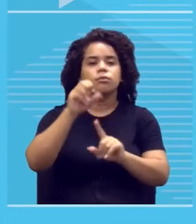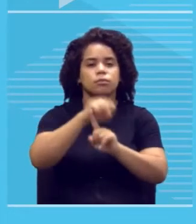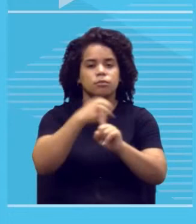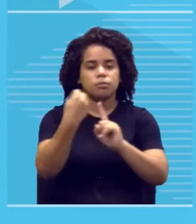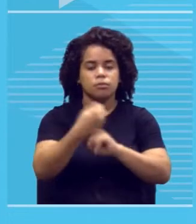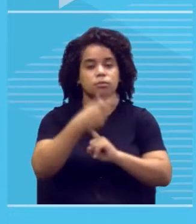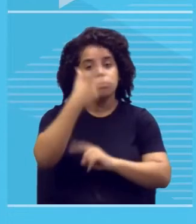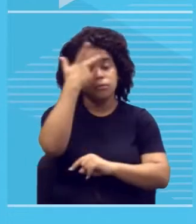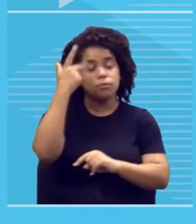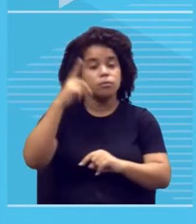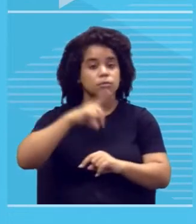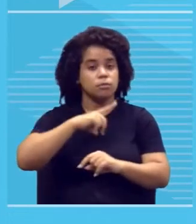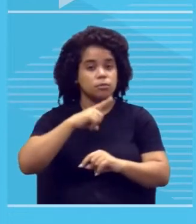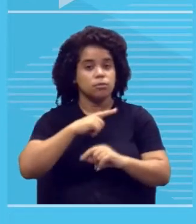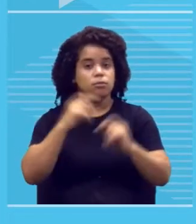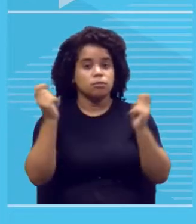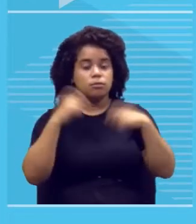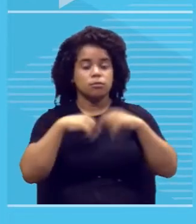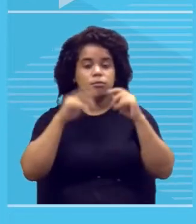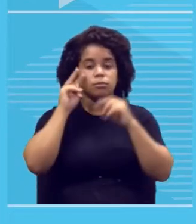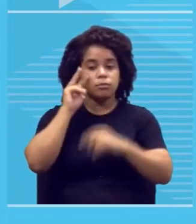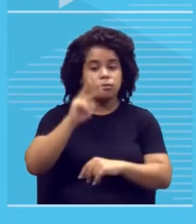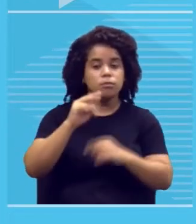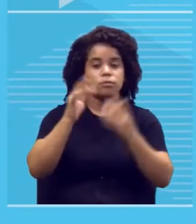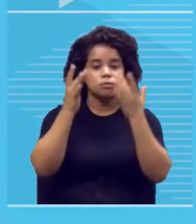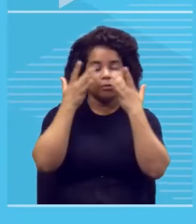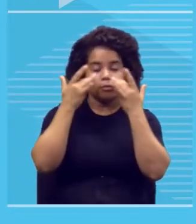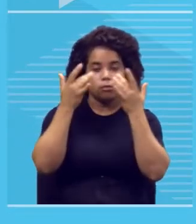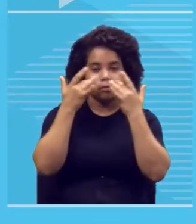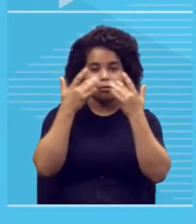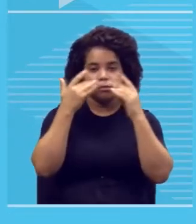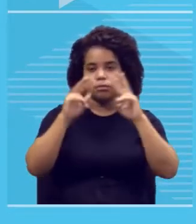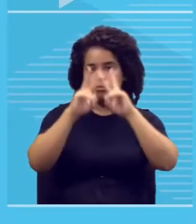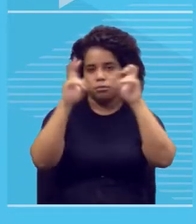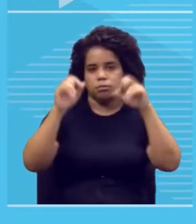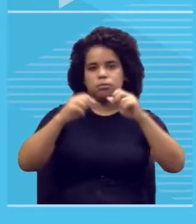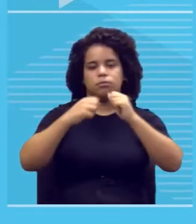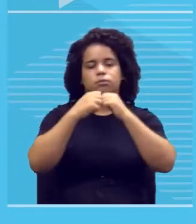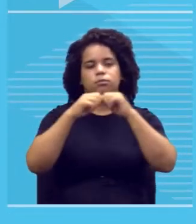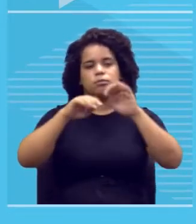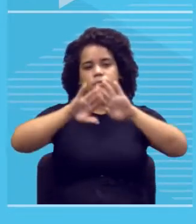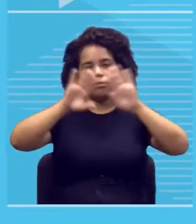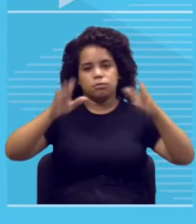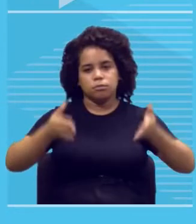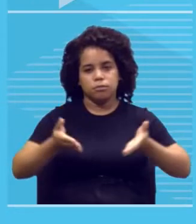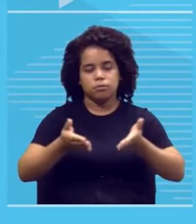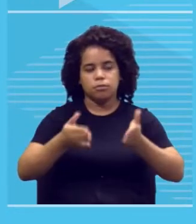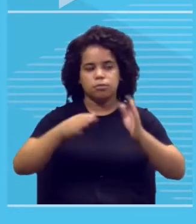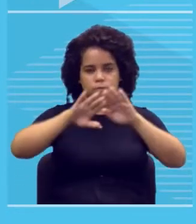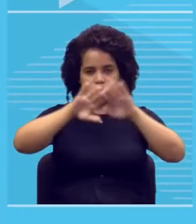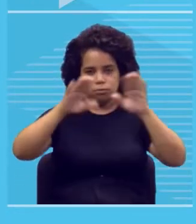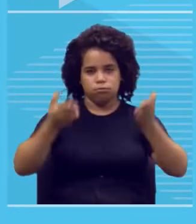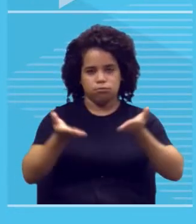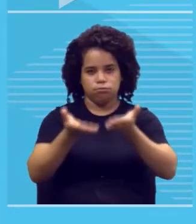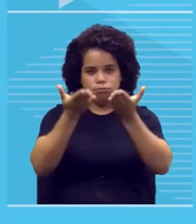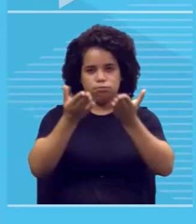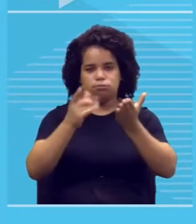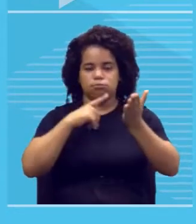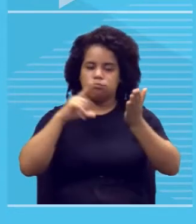terão ao ver a peça no palco sendo Vivida